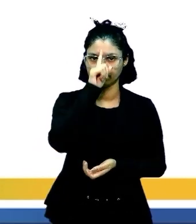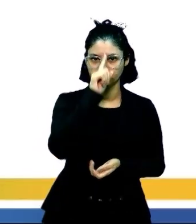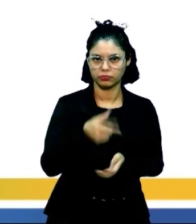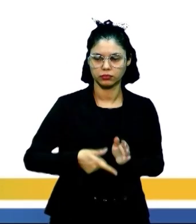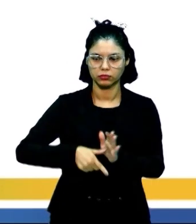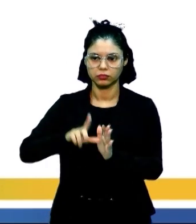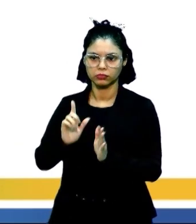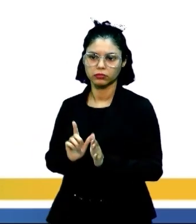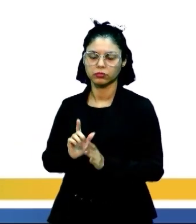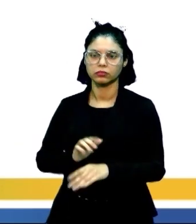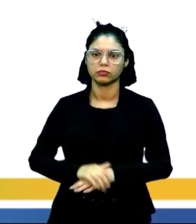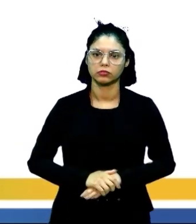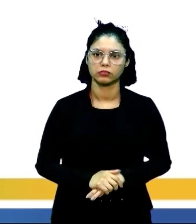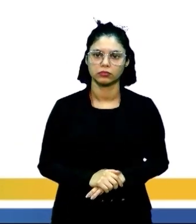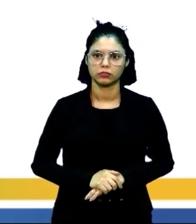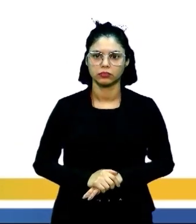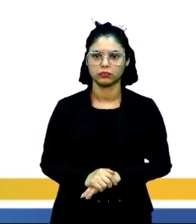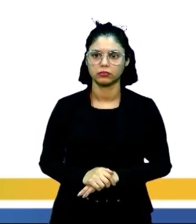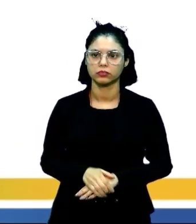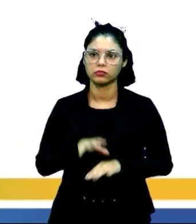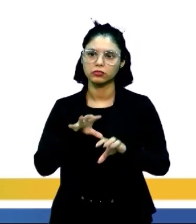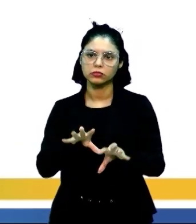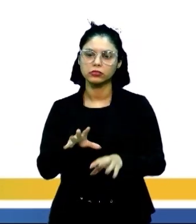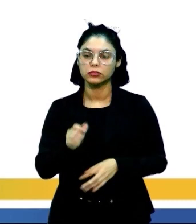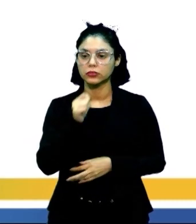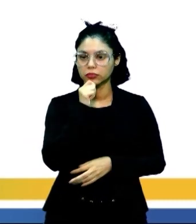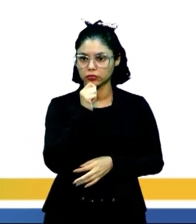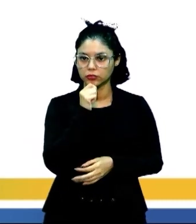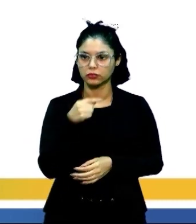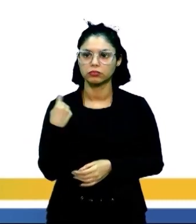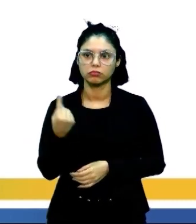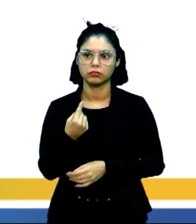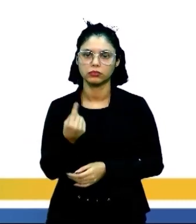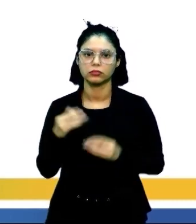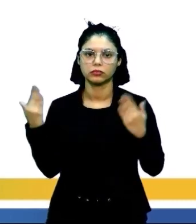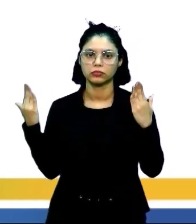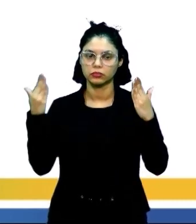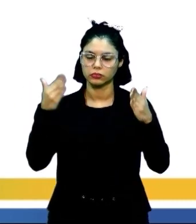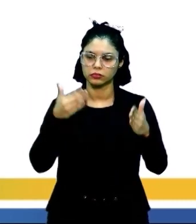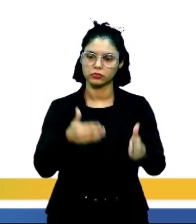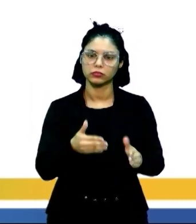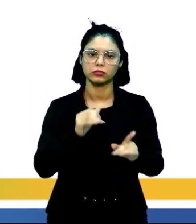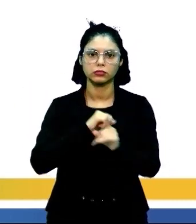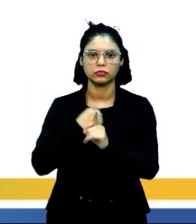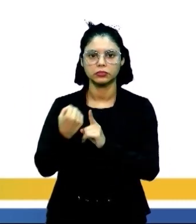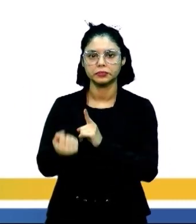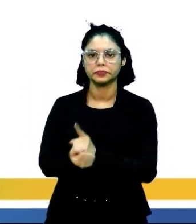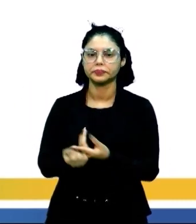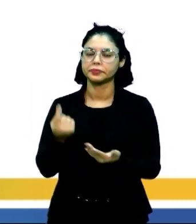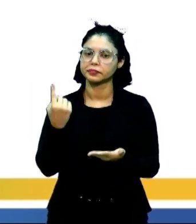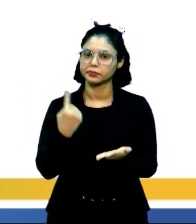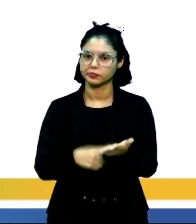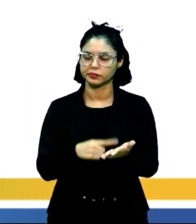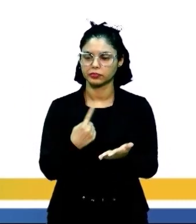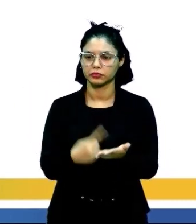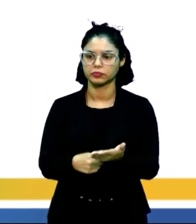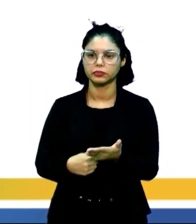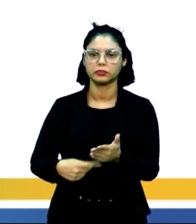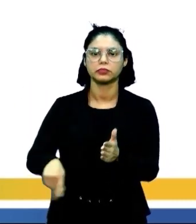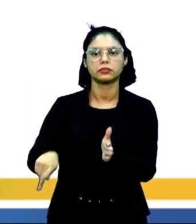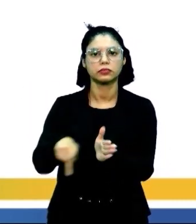caracterizam um pré-julgamento. Essa tendência de os indivíduos de uma determinada